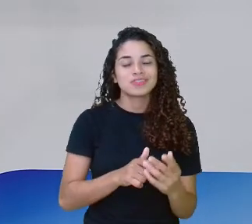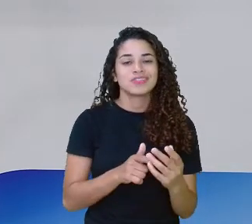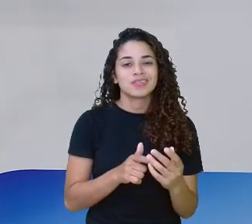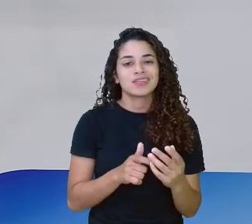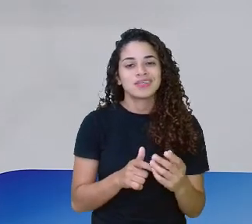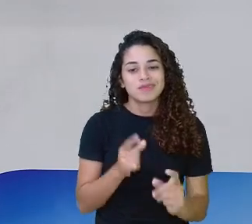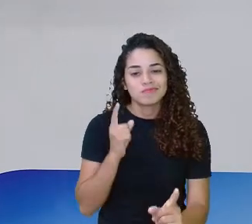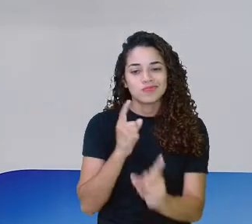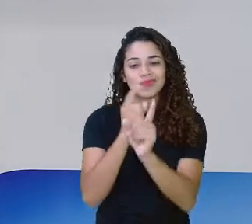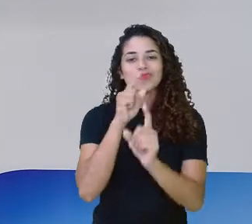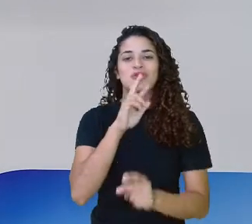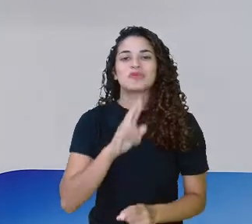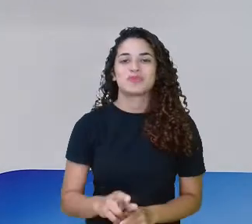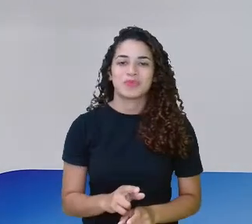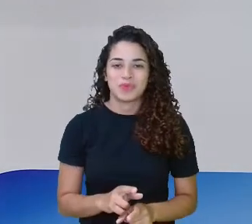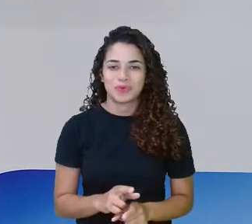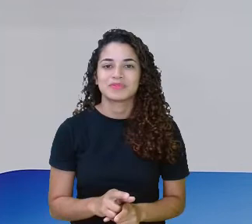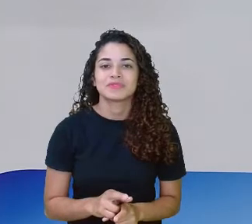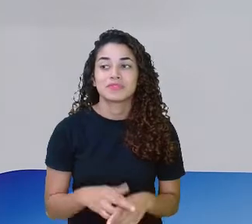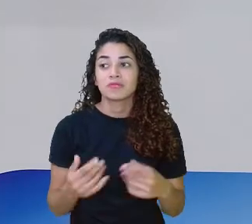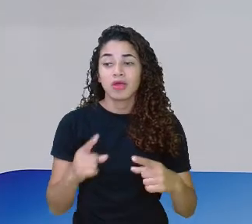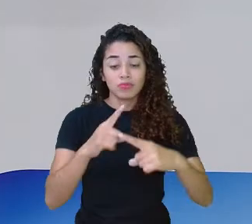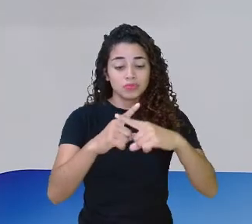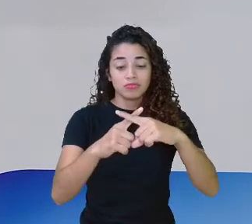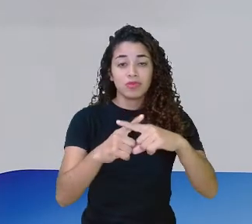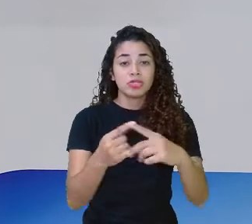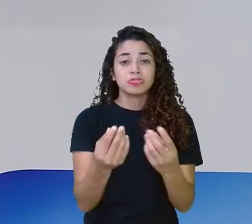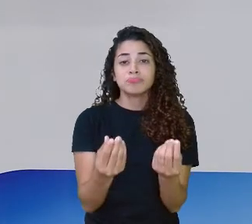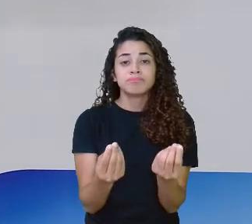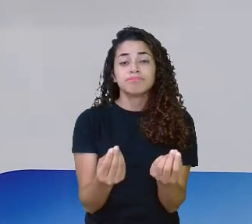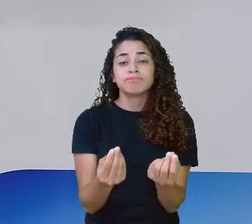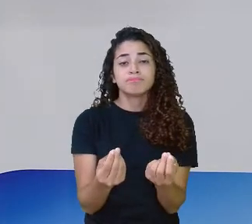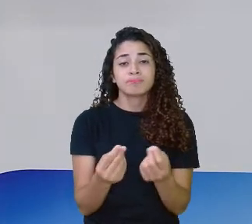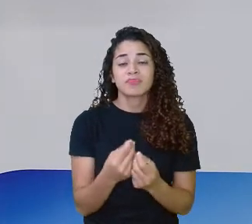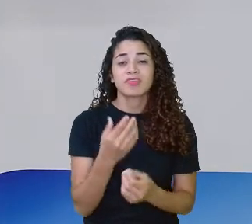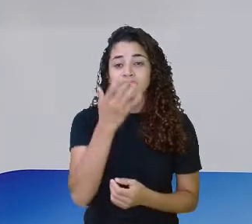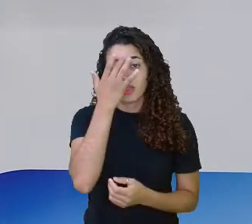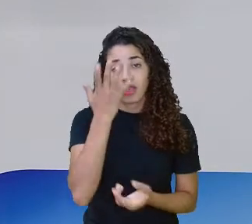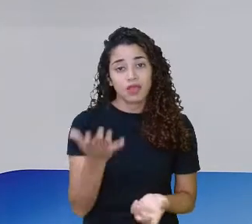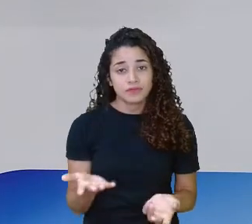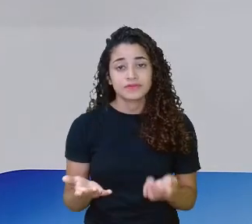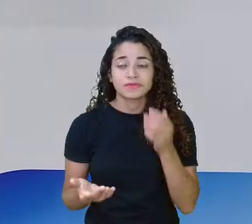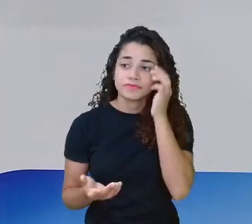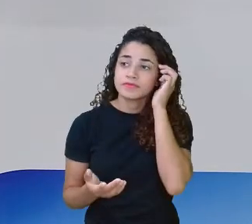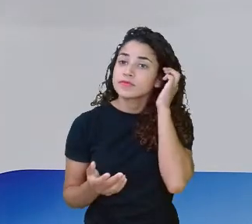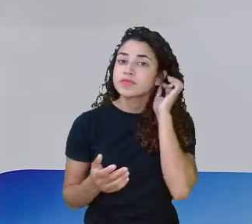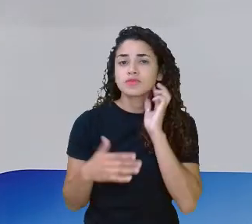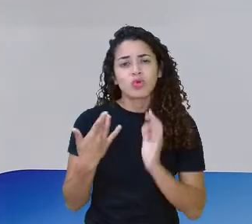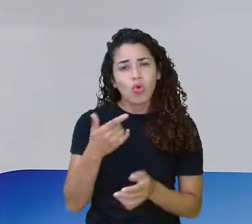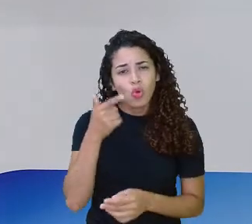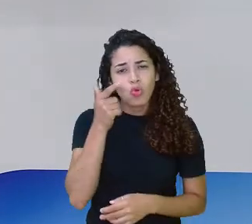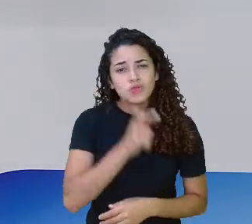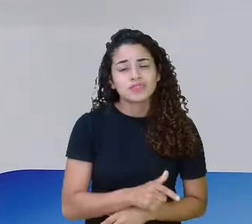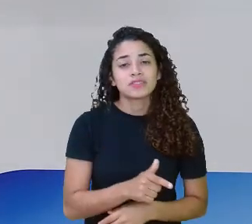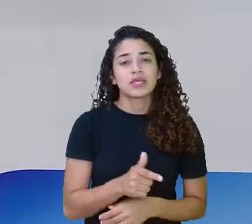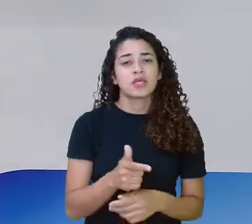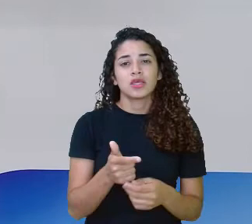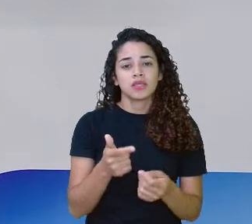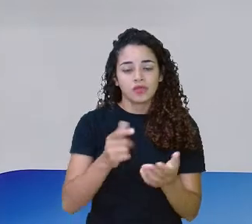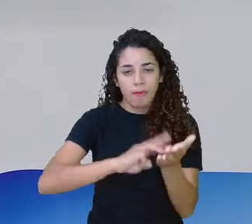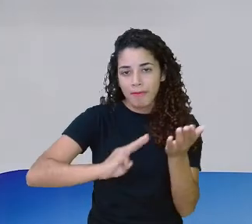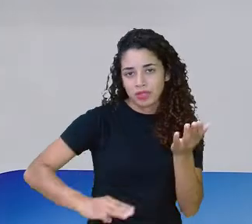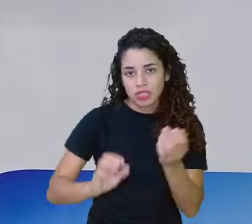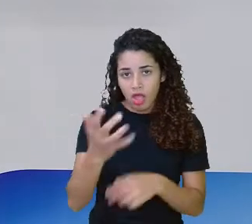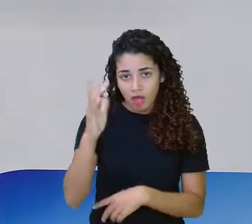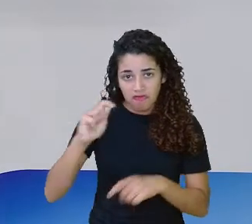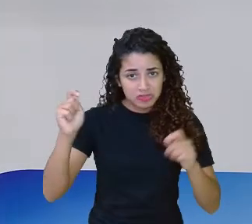de possibilidades. Com a multiplicação, não, ó. Presta atenção. Professor, eu consigo fazer com o método da árvore?